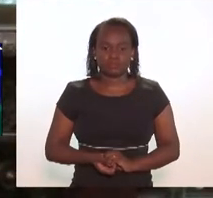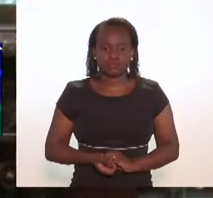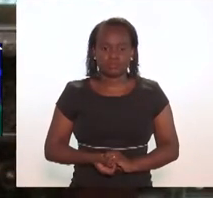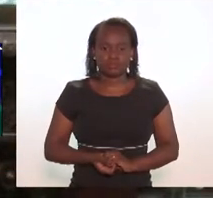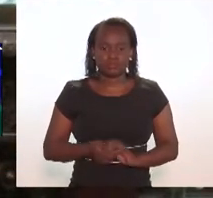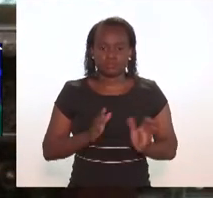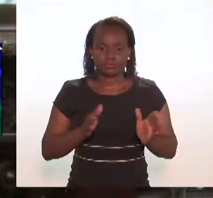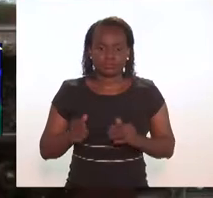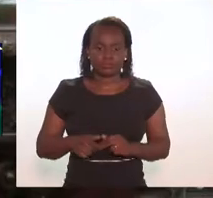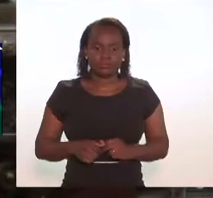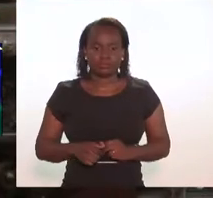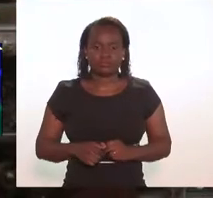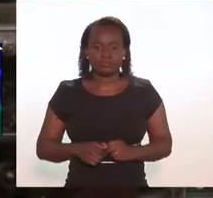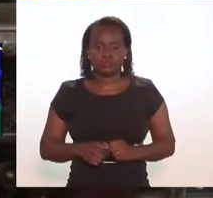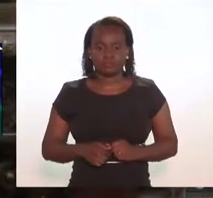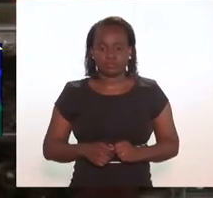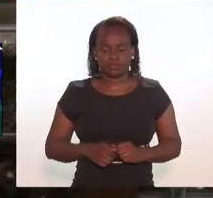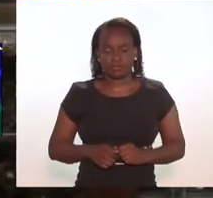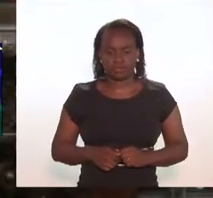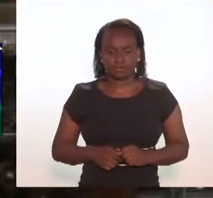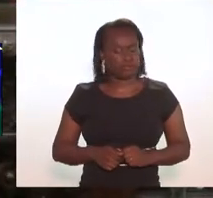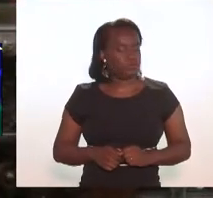Pela ordem, presidente.